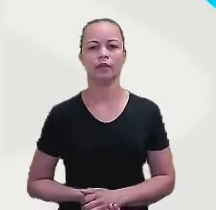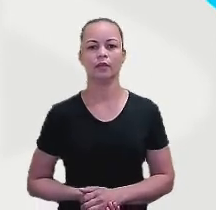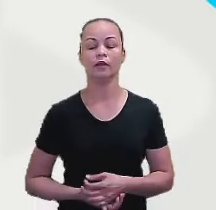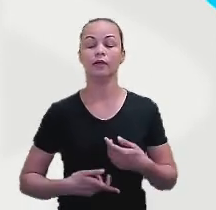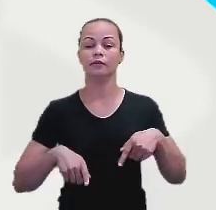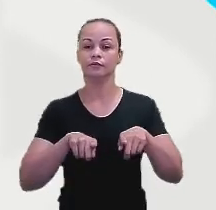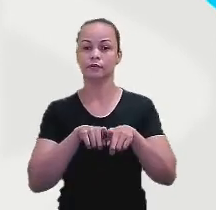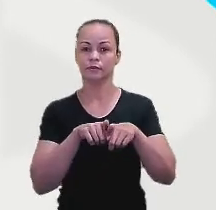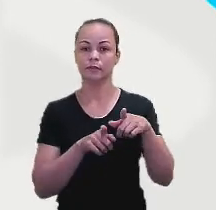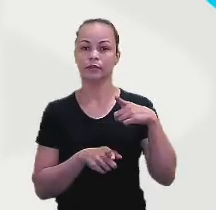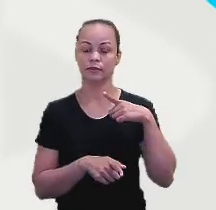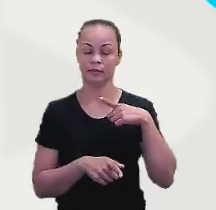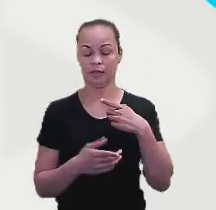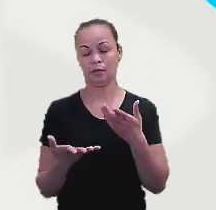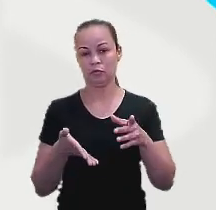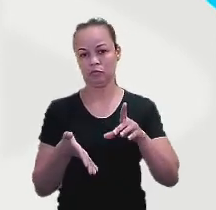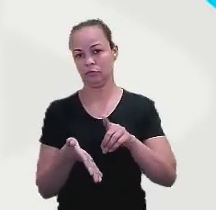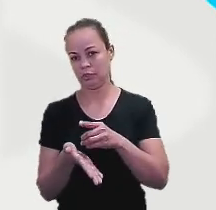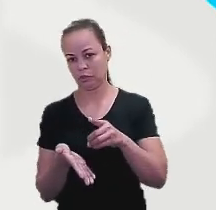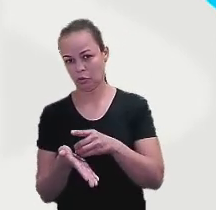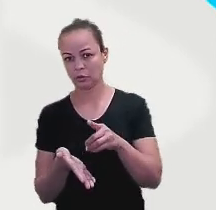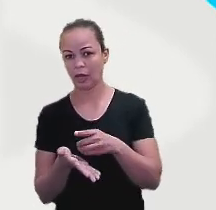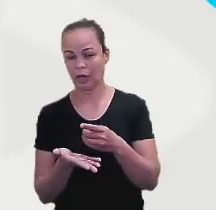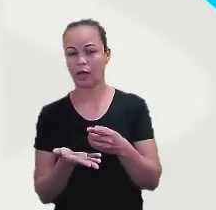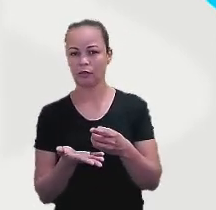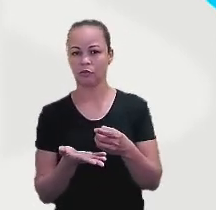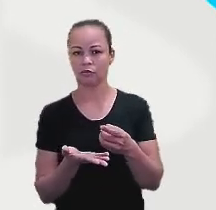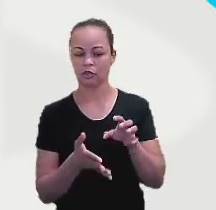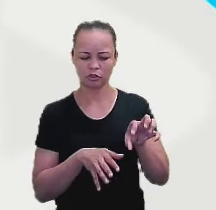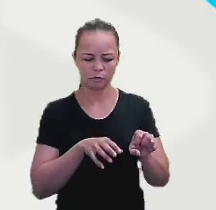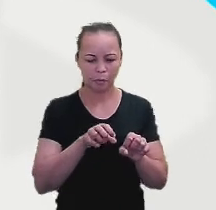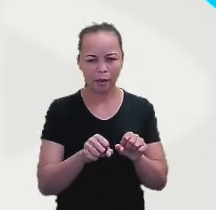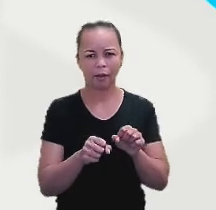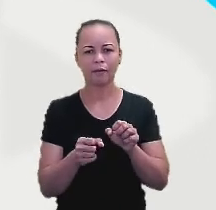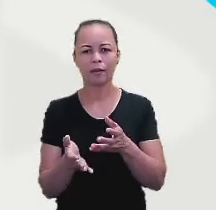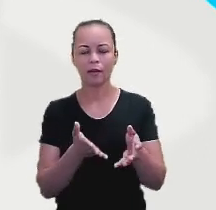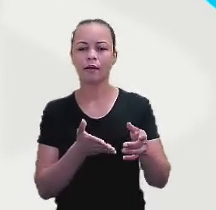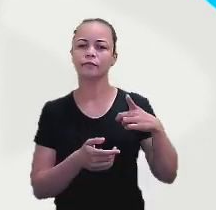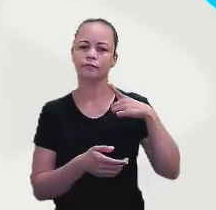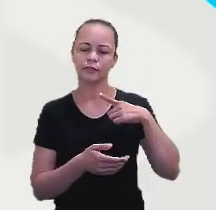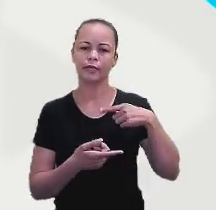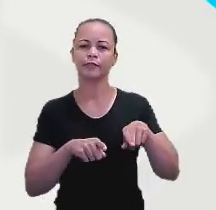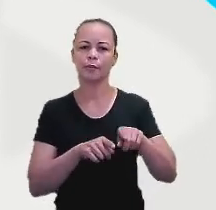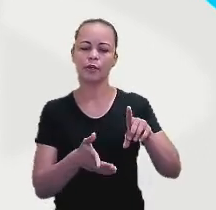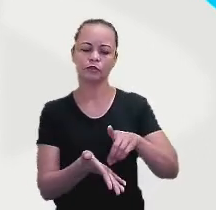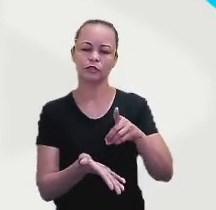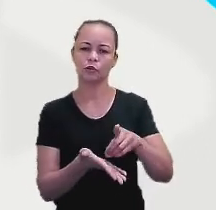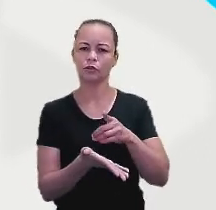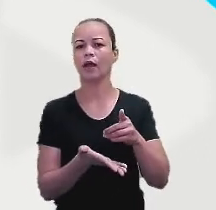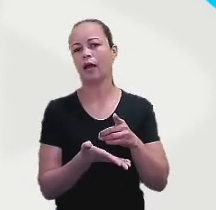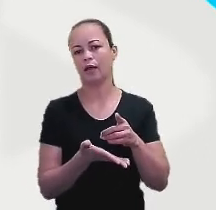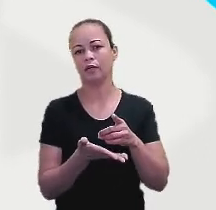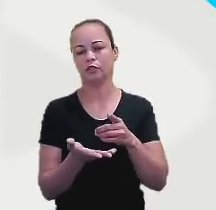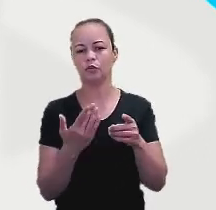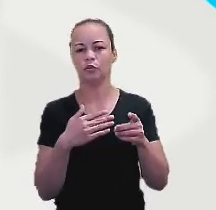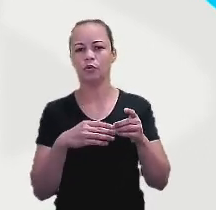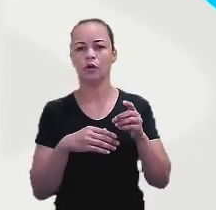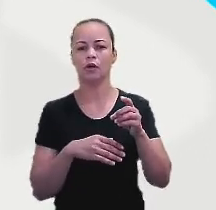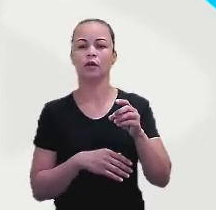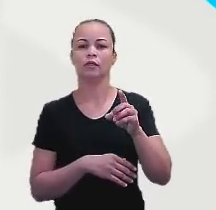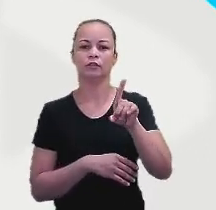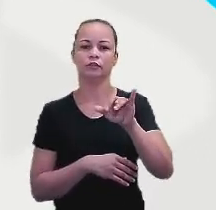Temos também, além dos dicionários físicos, né, os dicionários online,